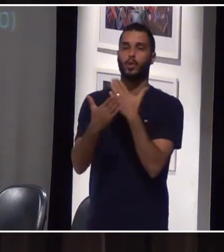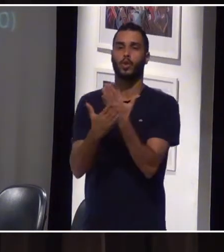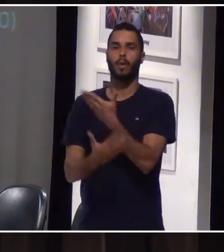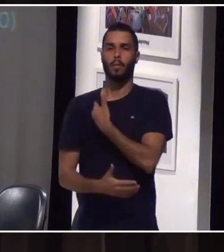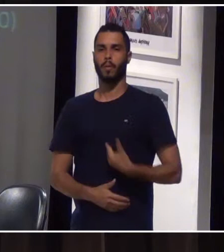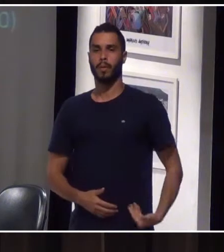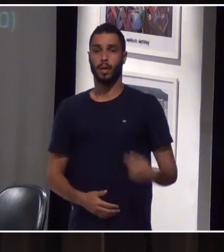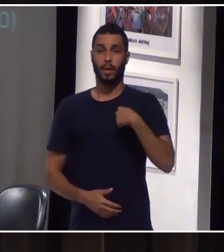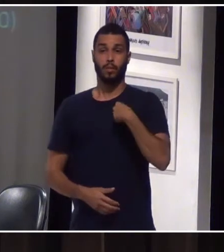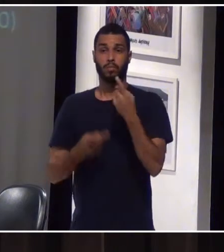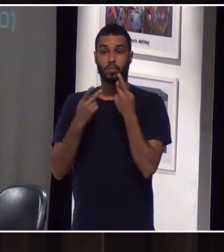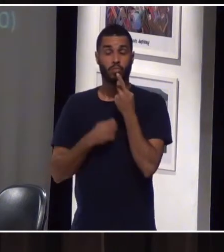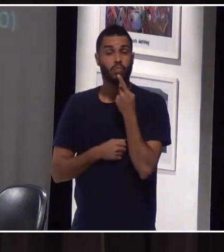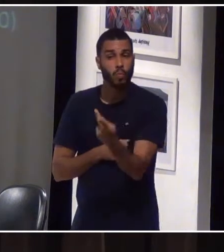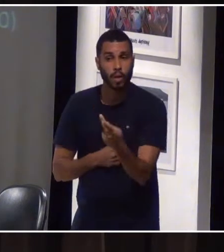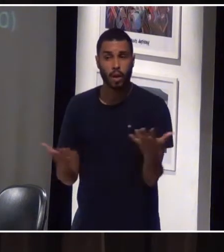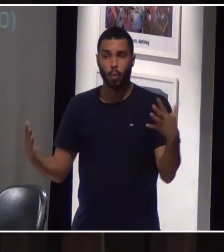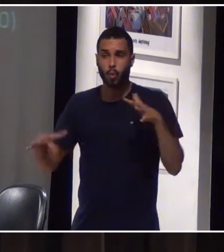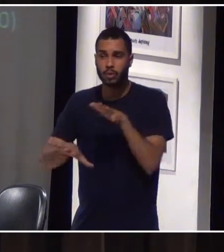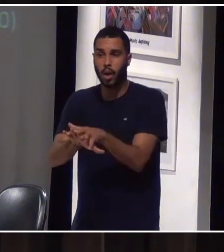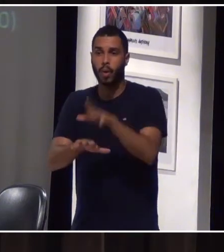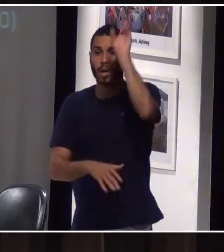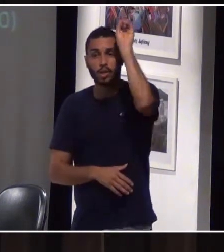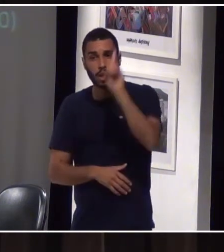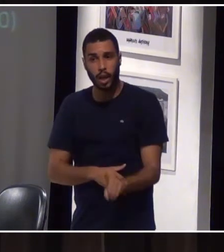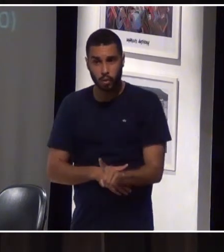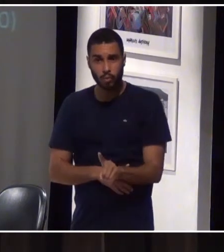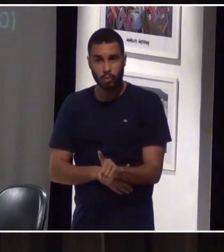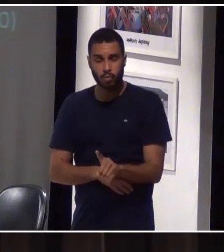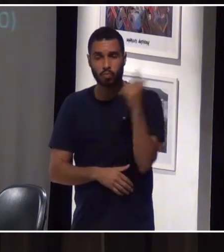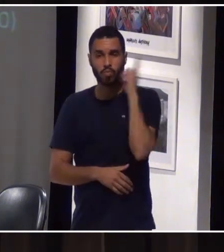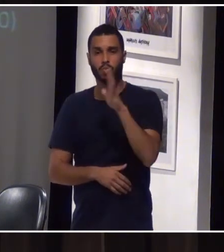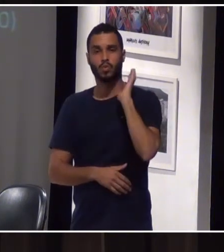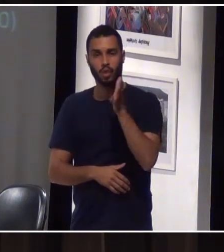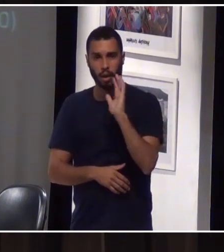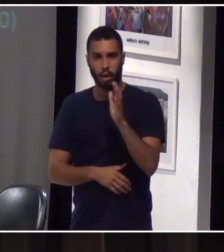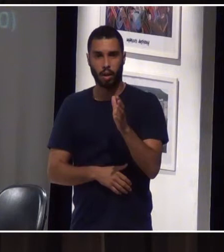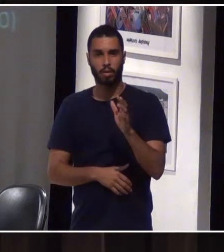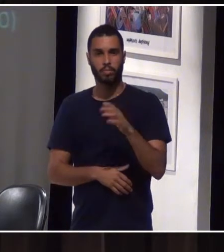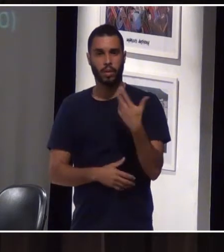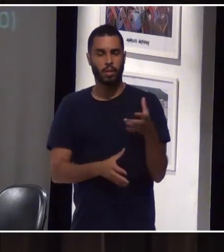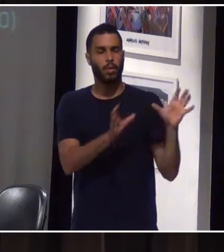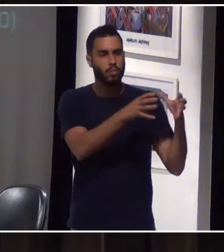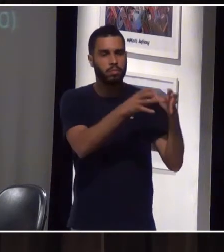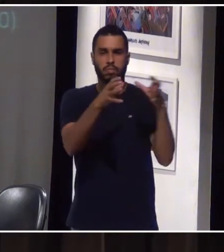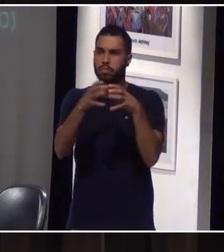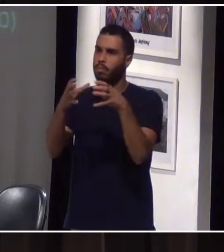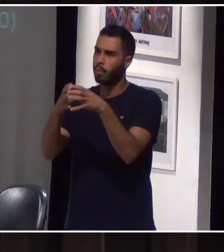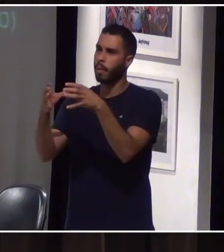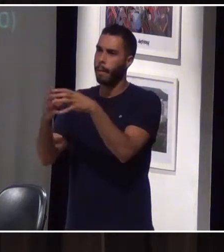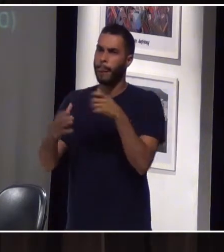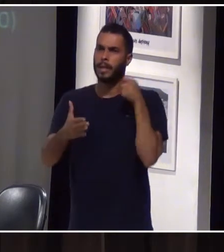seja, eu estou falando da inclusão como um direito que foi conquistado por muitos grupos que, ao longo da